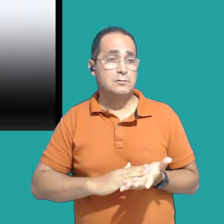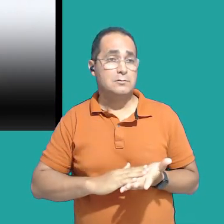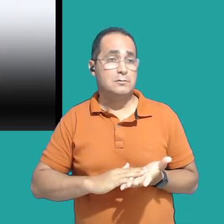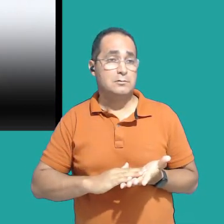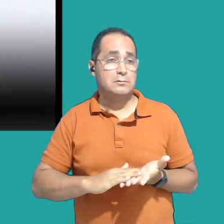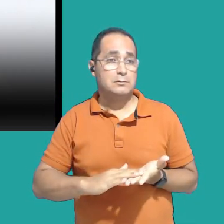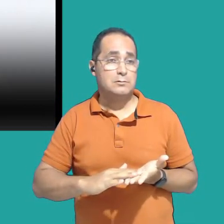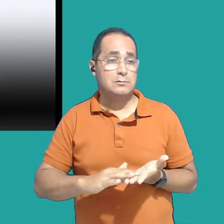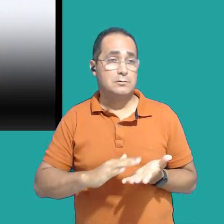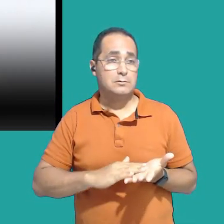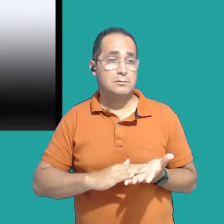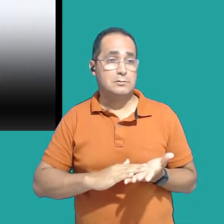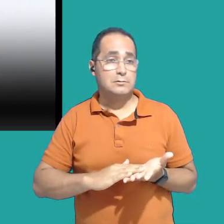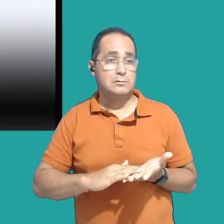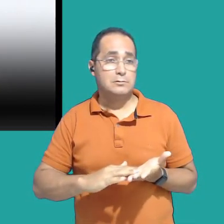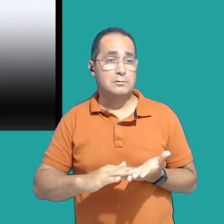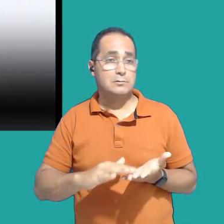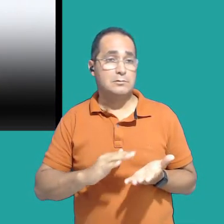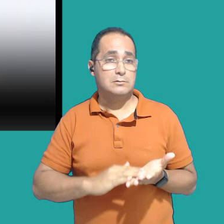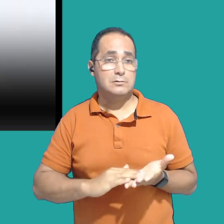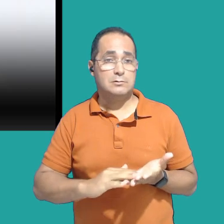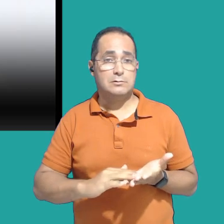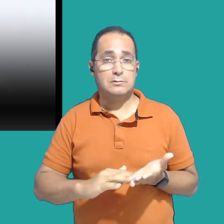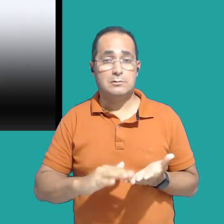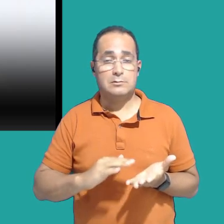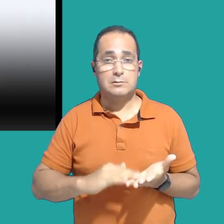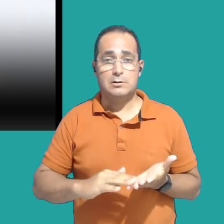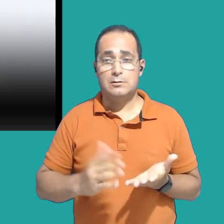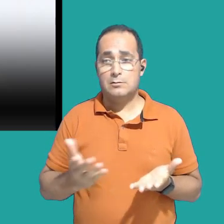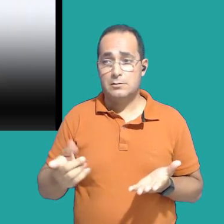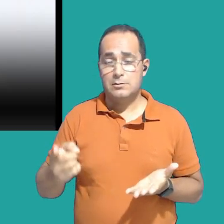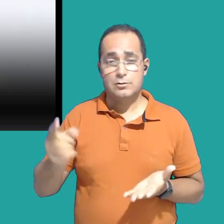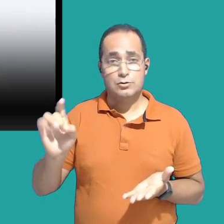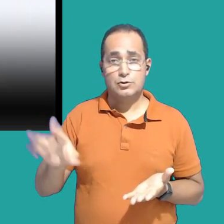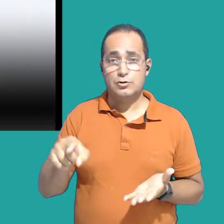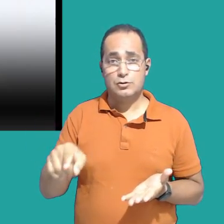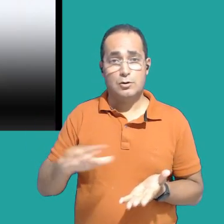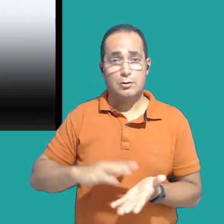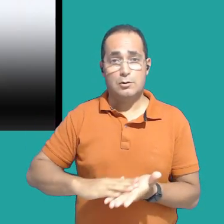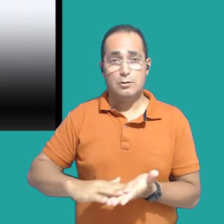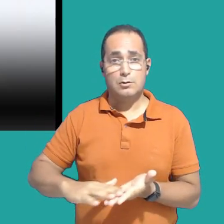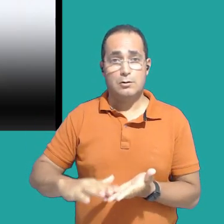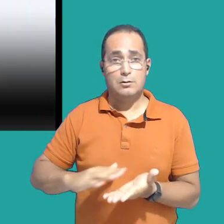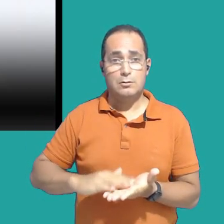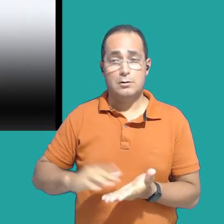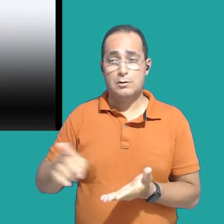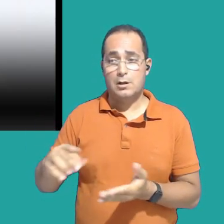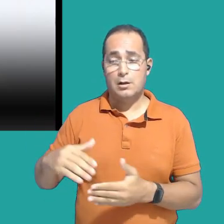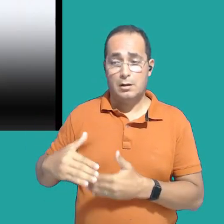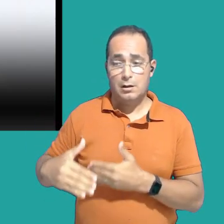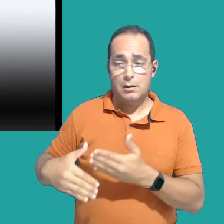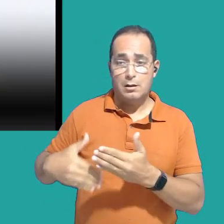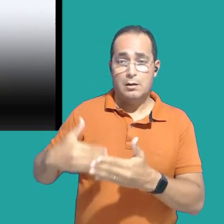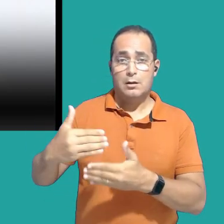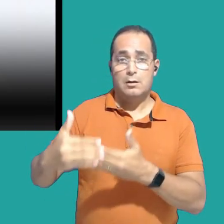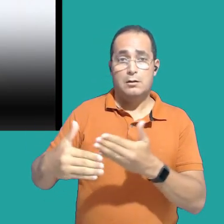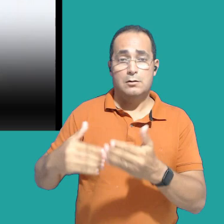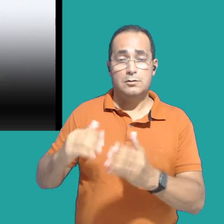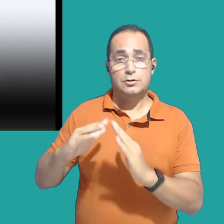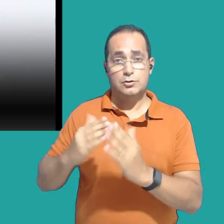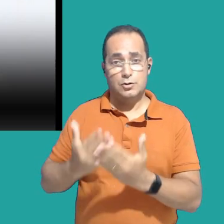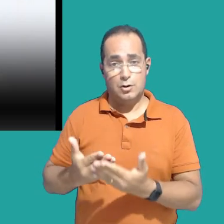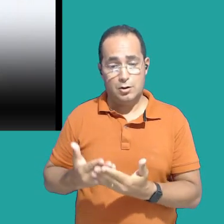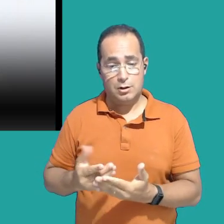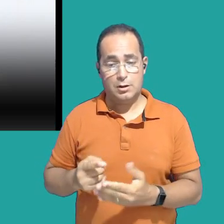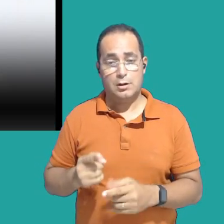ainda está ali no braille, sabe? Aí você, Exato. um monte de coisa, toma um monte de coisa. Então, ela ainda está passando pelo processo